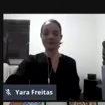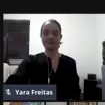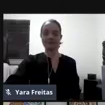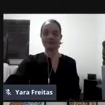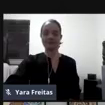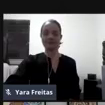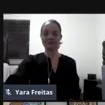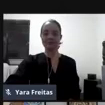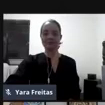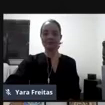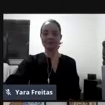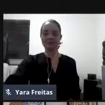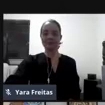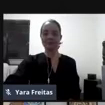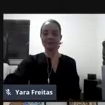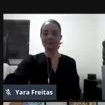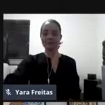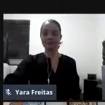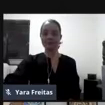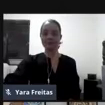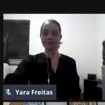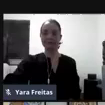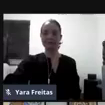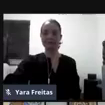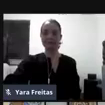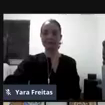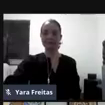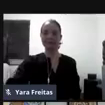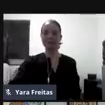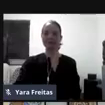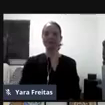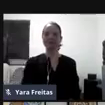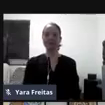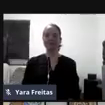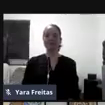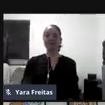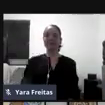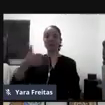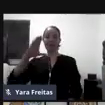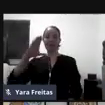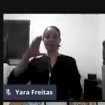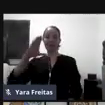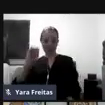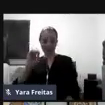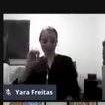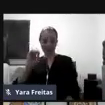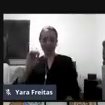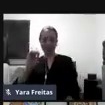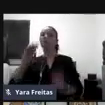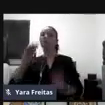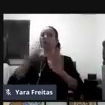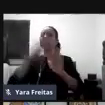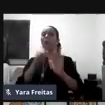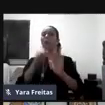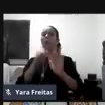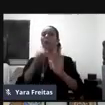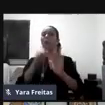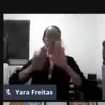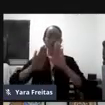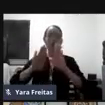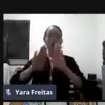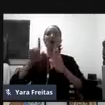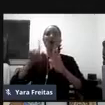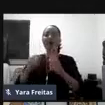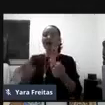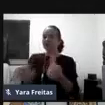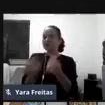Isso. O 10º fator de risco é inatividade física, né? Isso, até 2017,